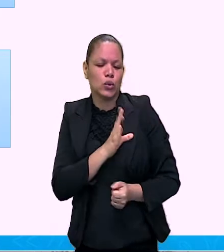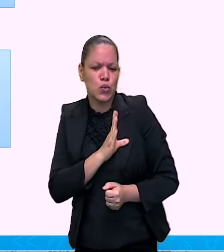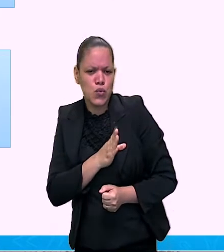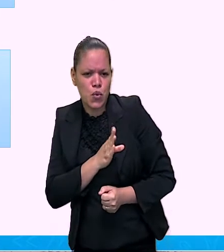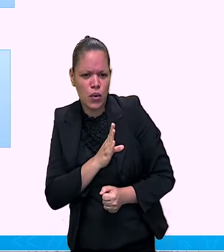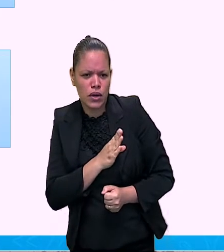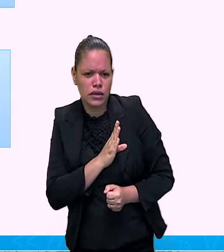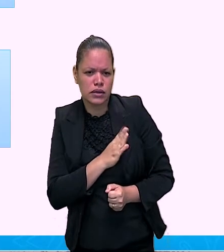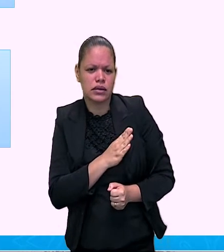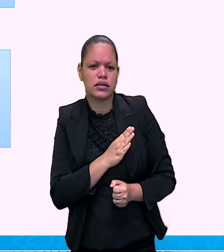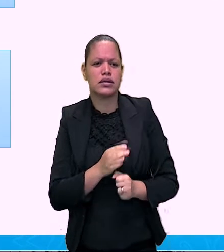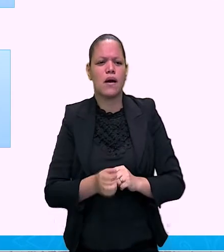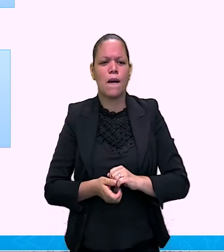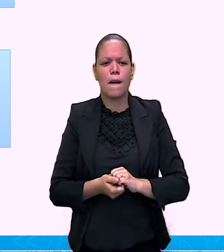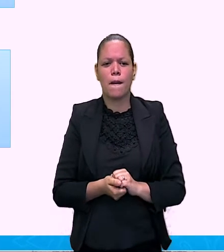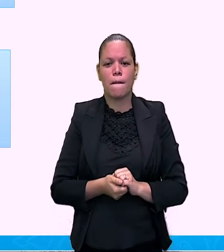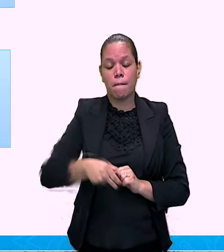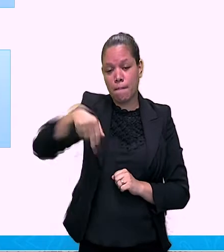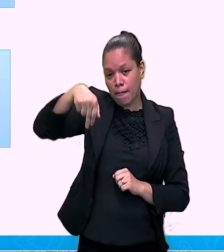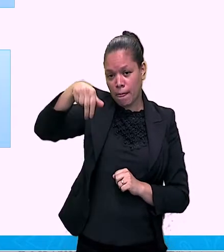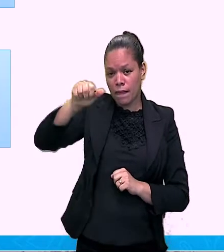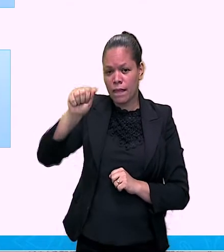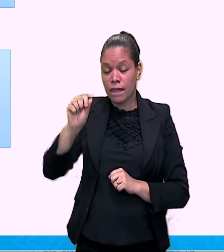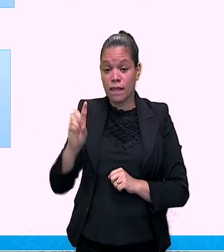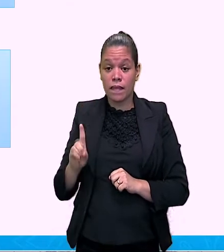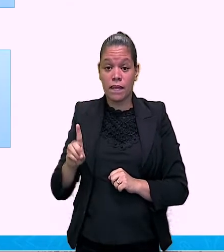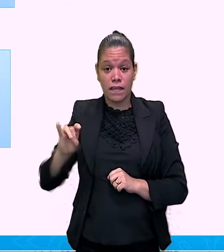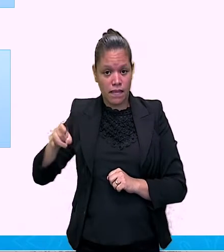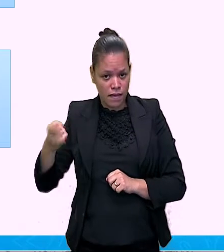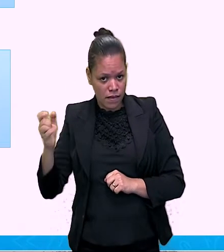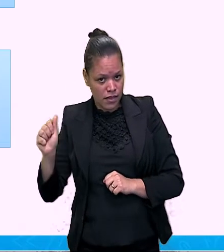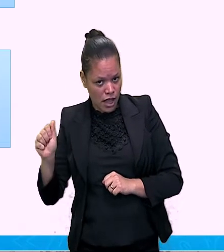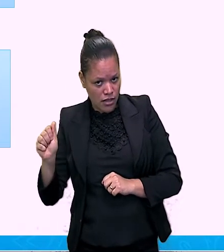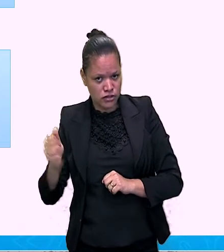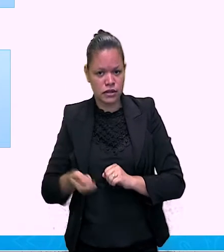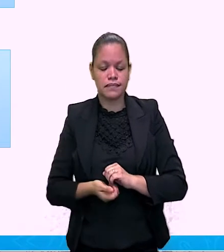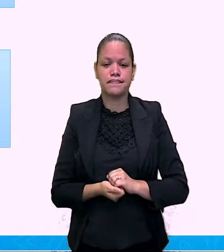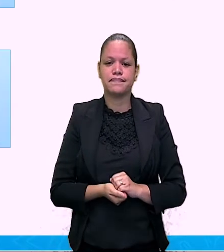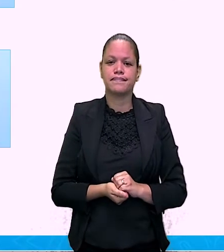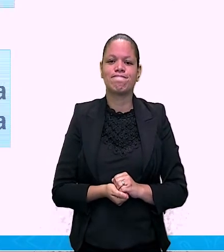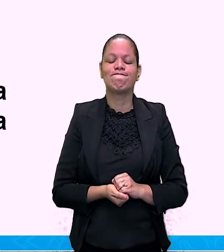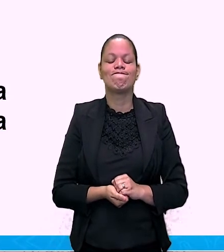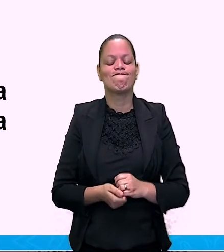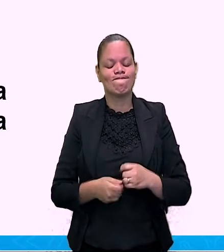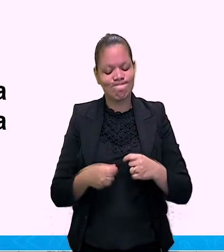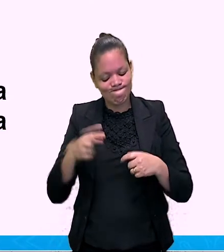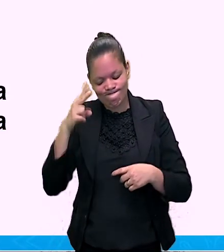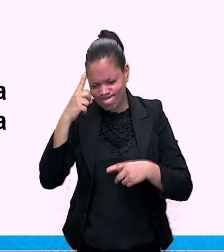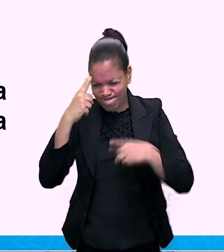cardiologia. Mais uma coisa, né, gente, para a gente estar preocupando aí nessa pandemia.